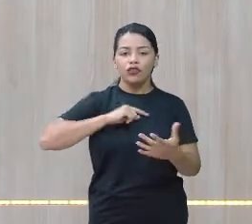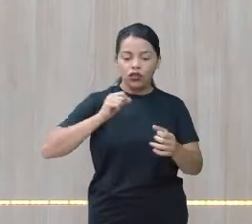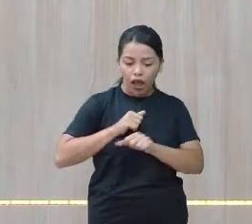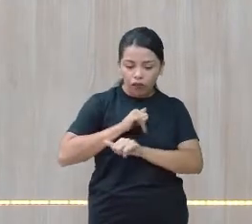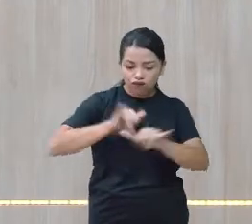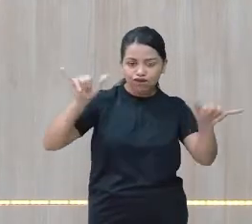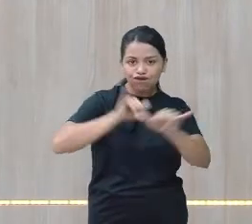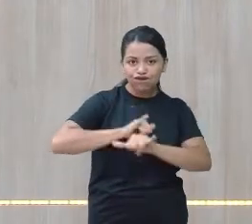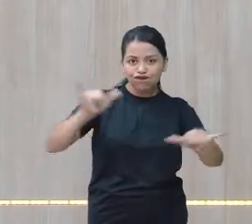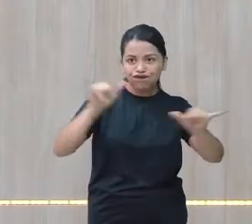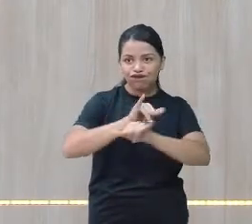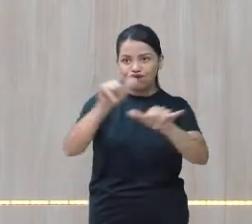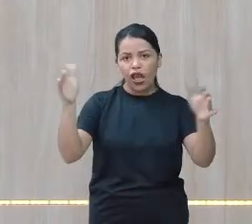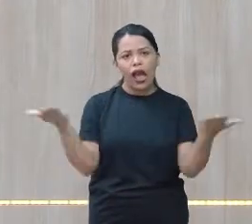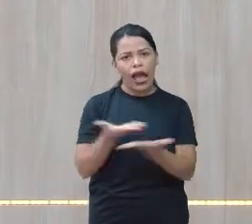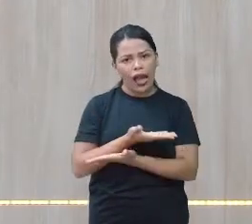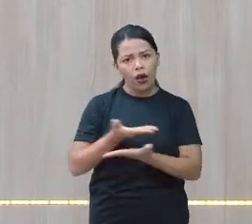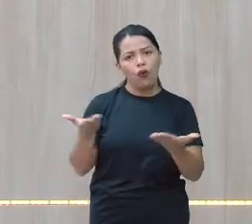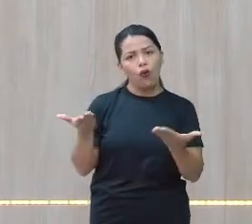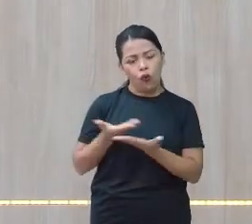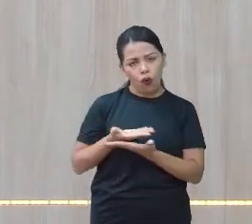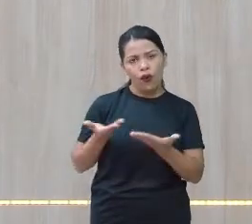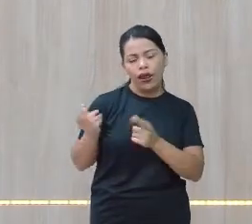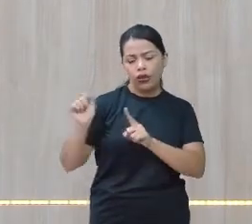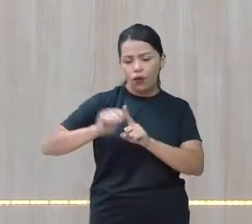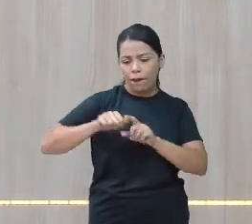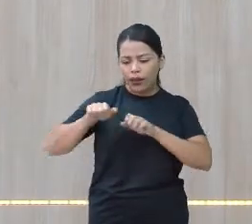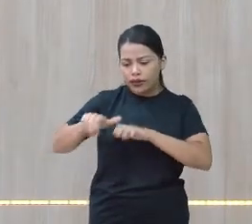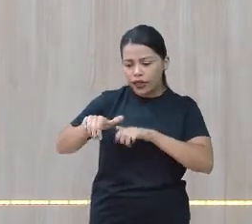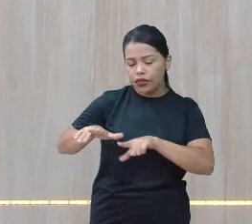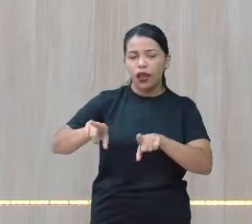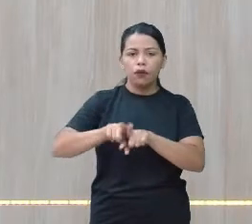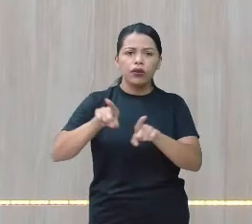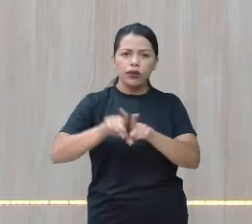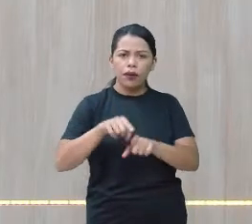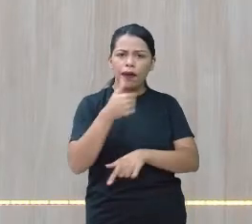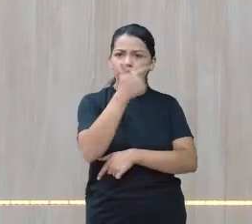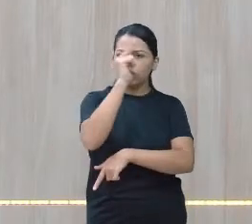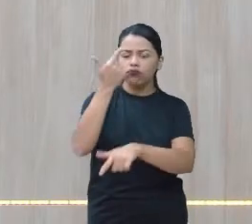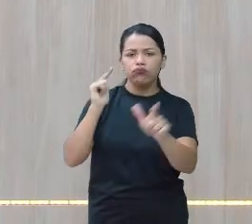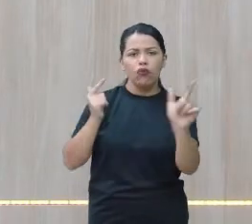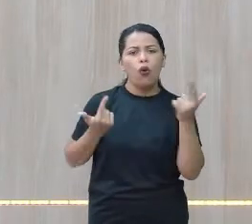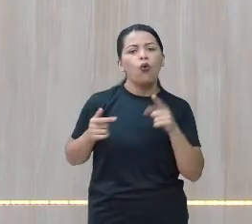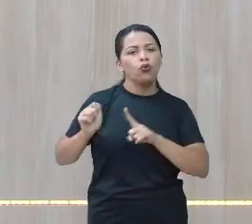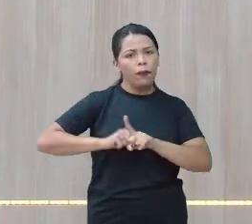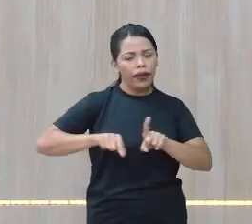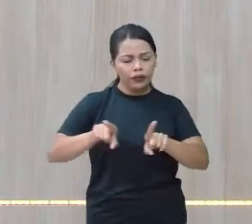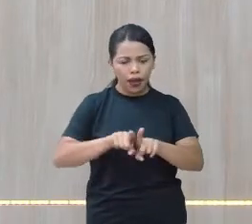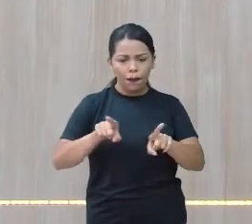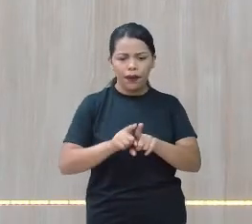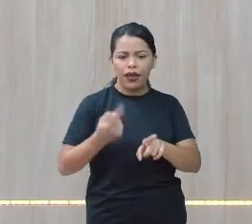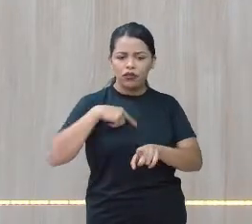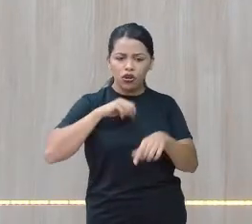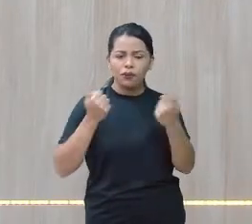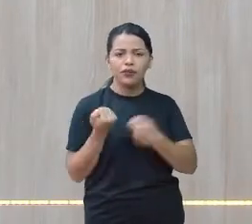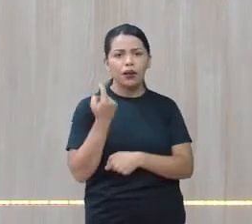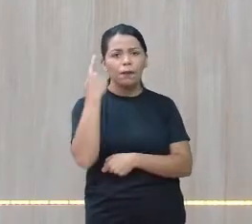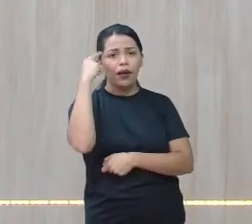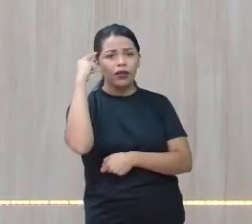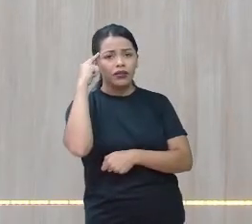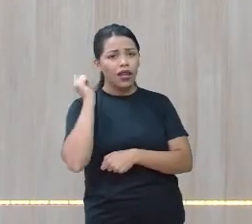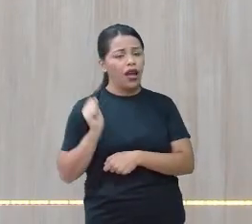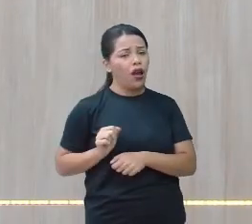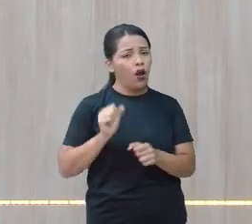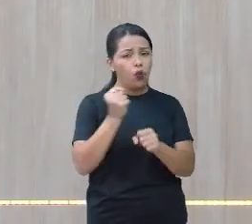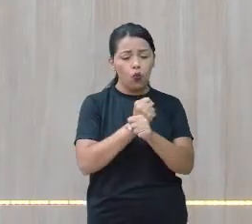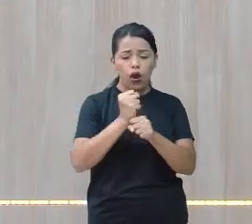é? Não só no mês de setembro, acho que é uma campanha que a gente deve falar dela e deve pensar e colaborar o ano